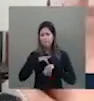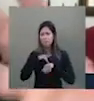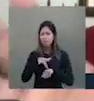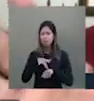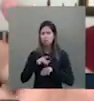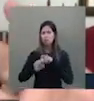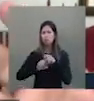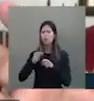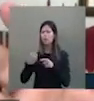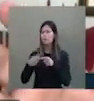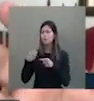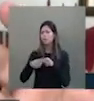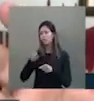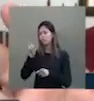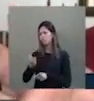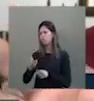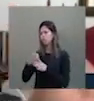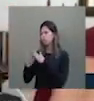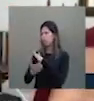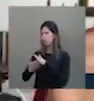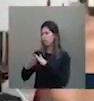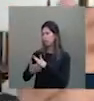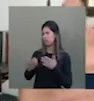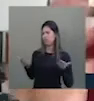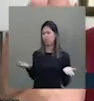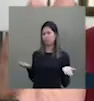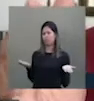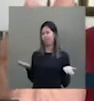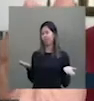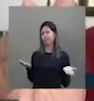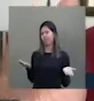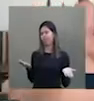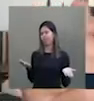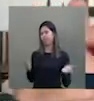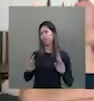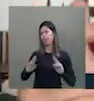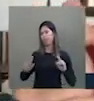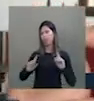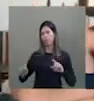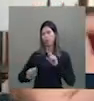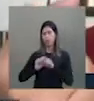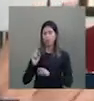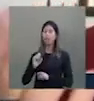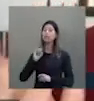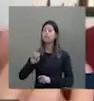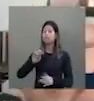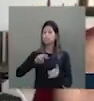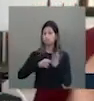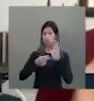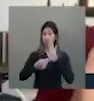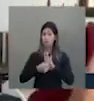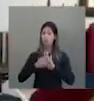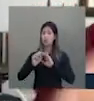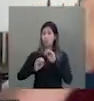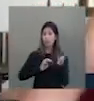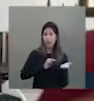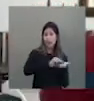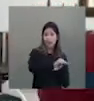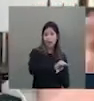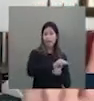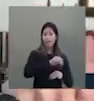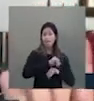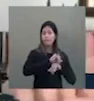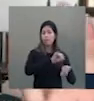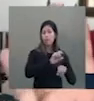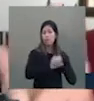só porque são empresários. O fato de ser em cima de uma matéria significa o seguinte: a matéria vazou um conteúdo real. Se